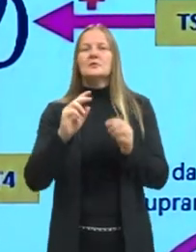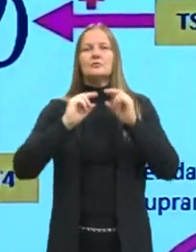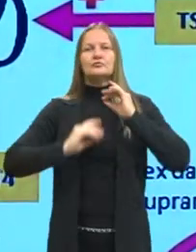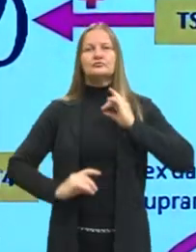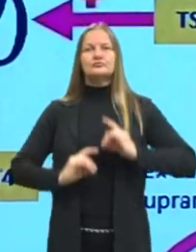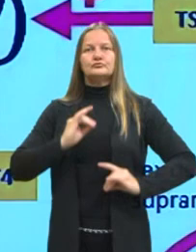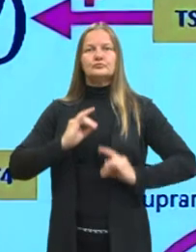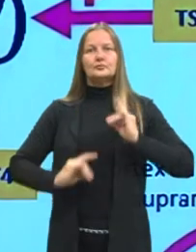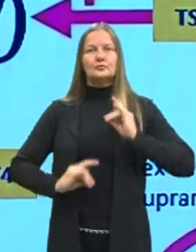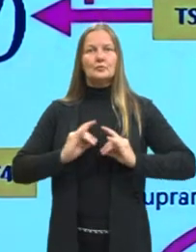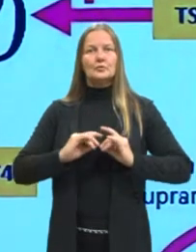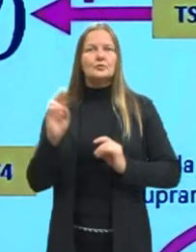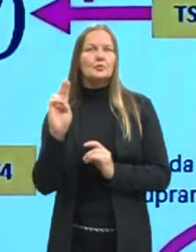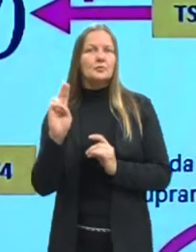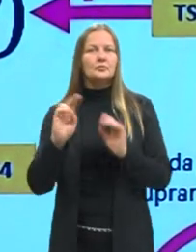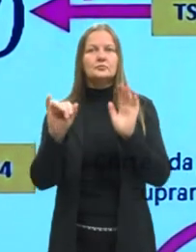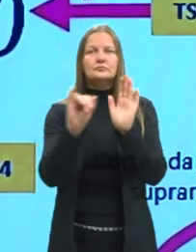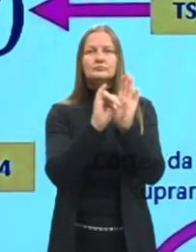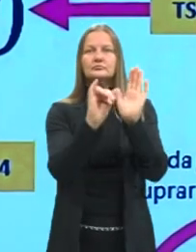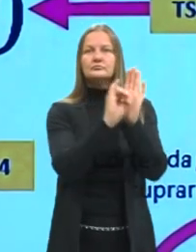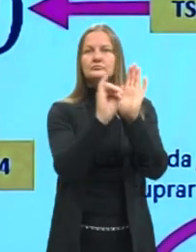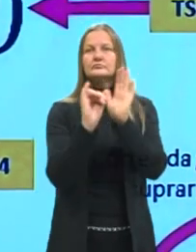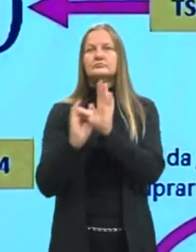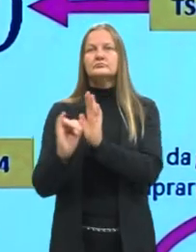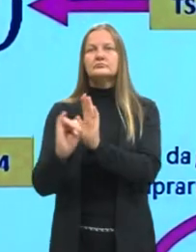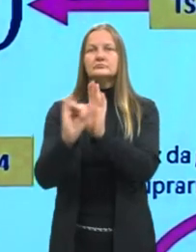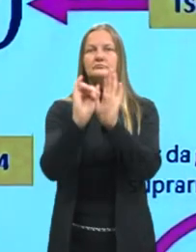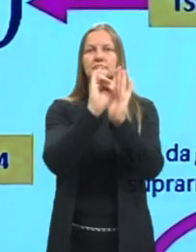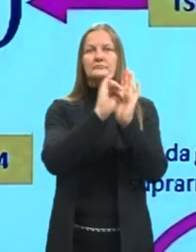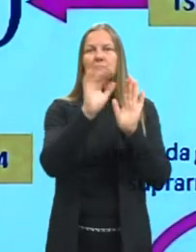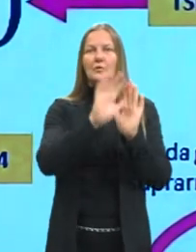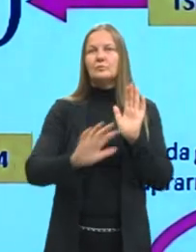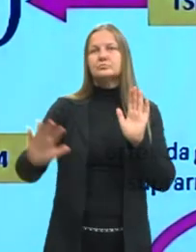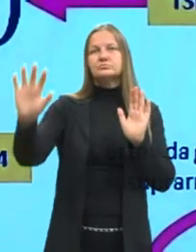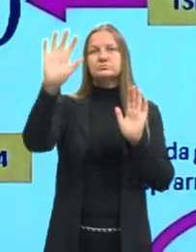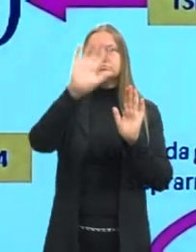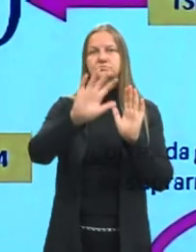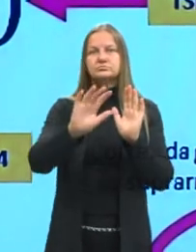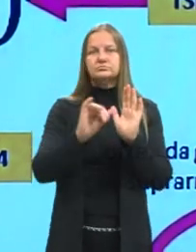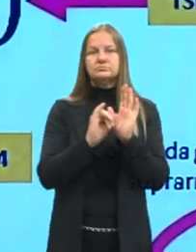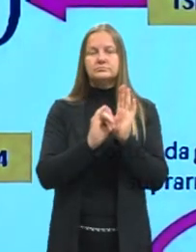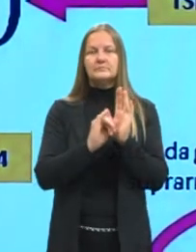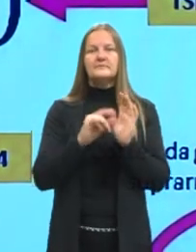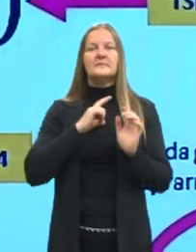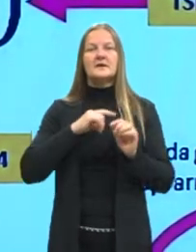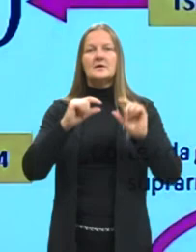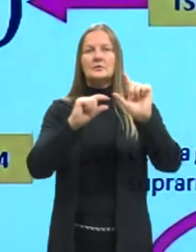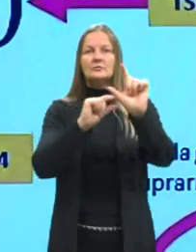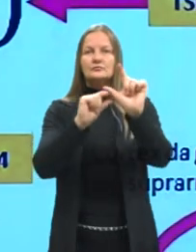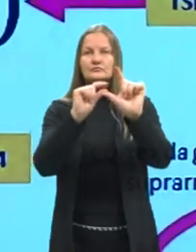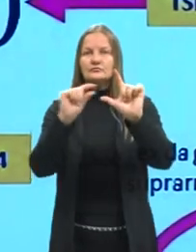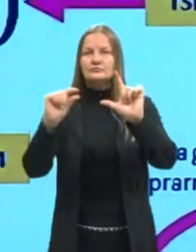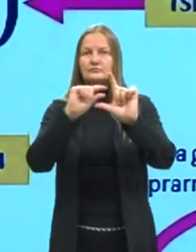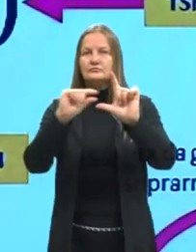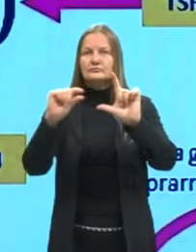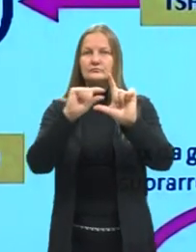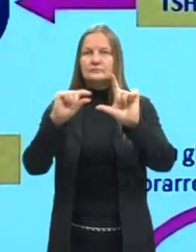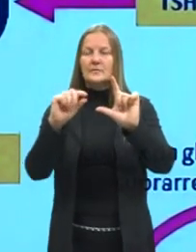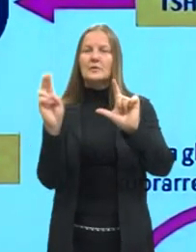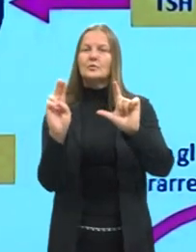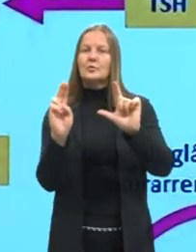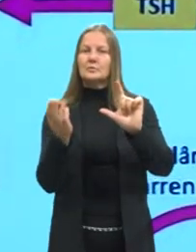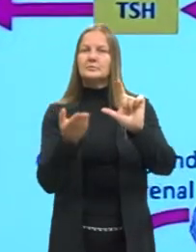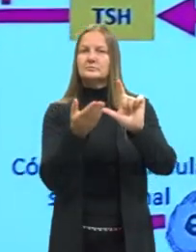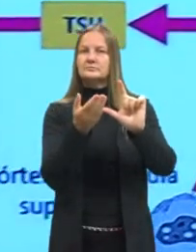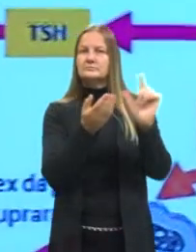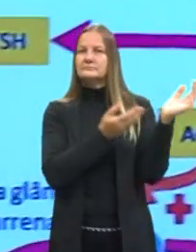azul quadradinhos e os retângulos são os nomes dos hormônios E aí Aqui tá a legenda tá do nome